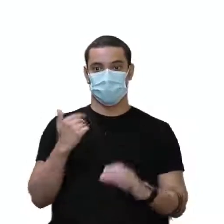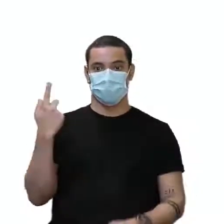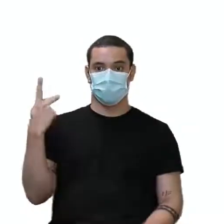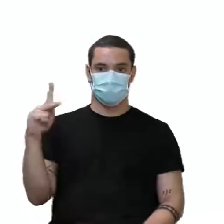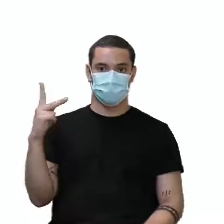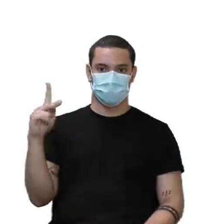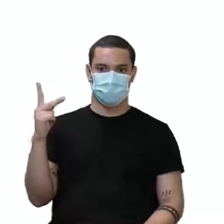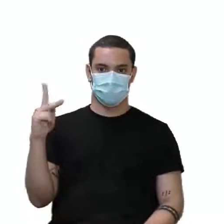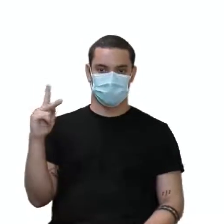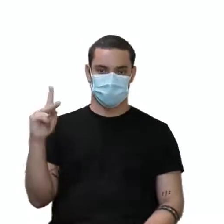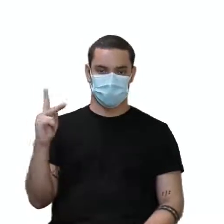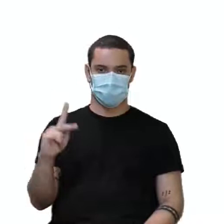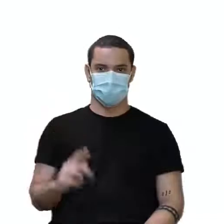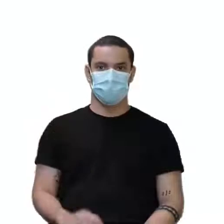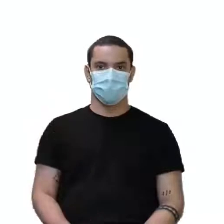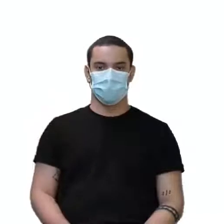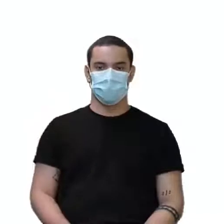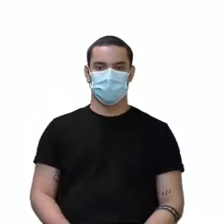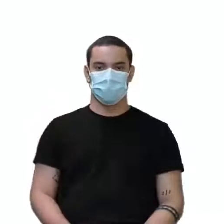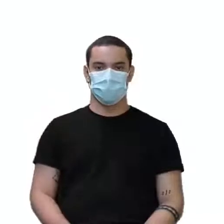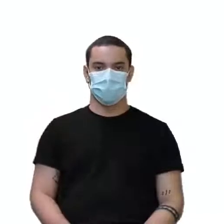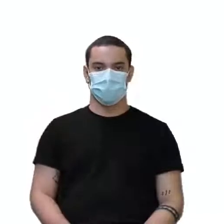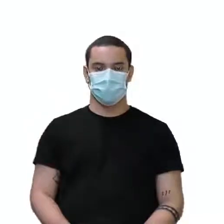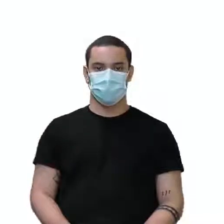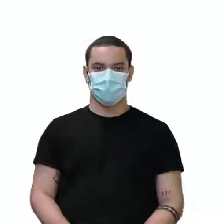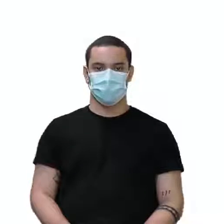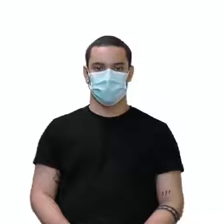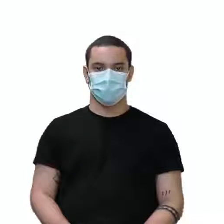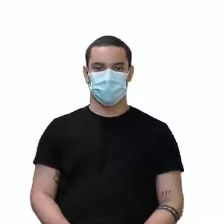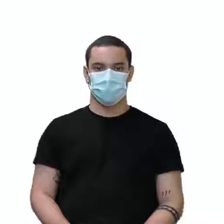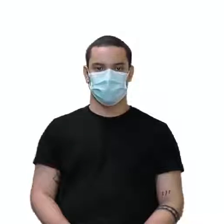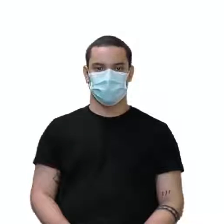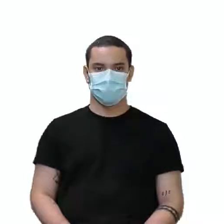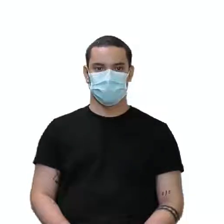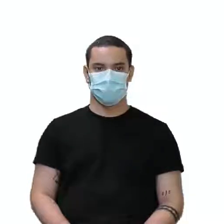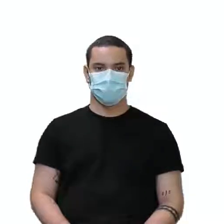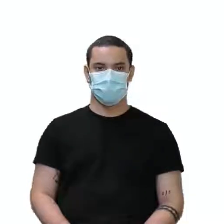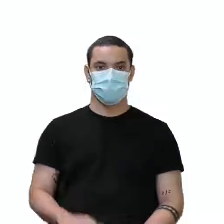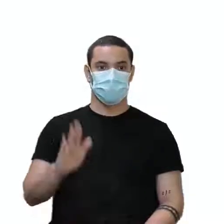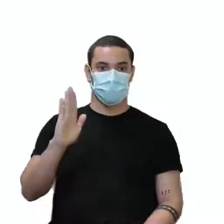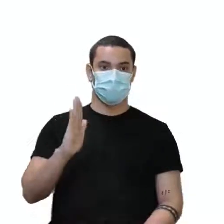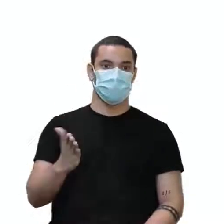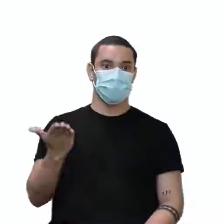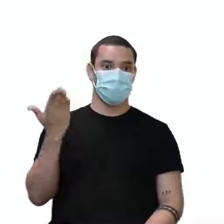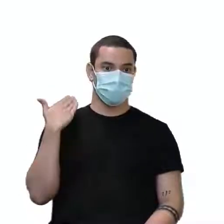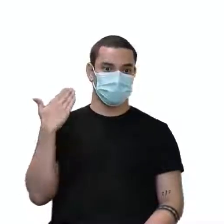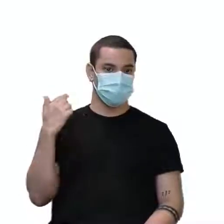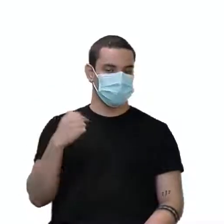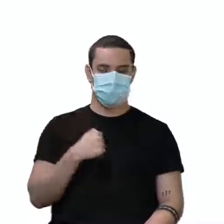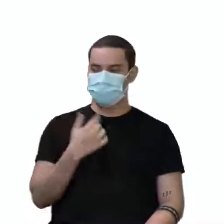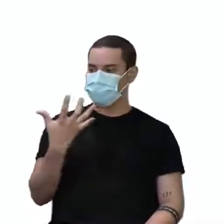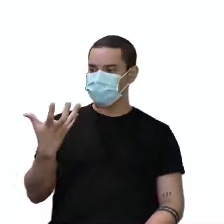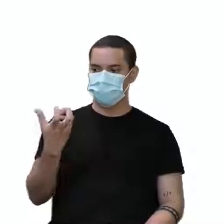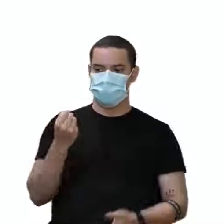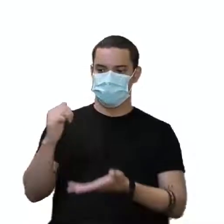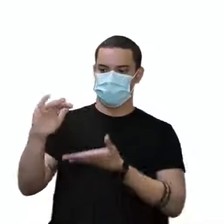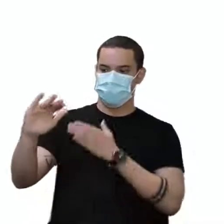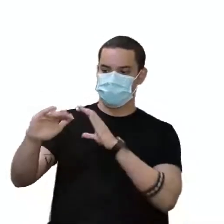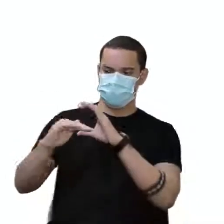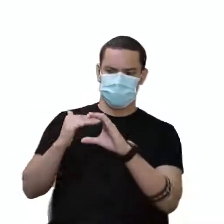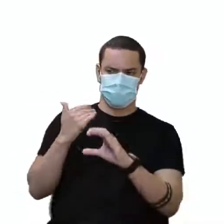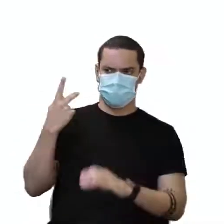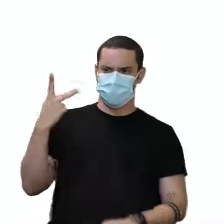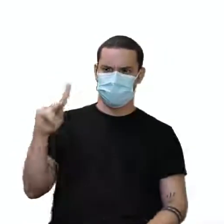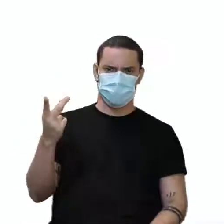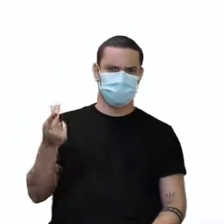dela. Eu não recebo, apesar de estar aqui no passado, eu vou falar eu não recebo e-mail